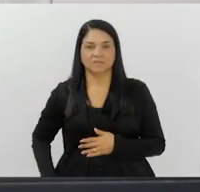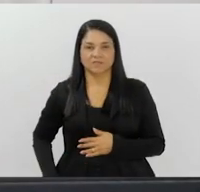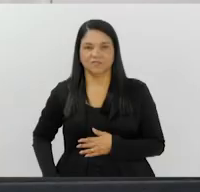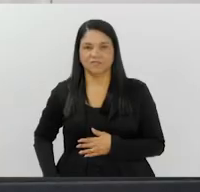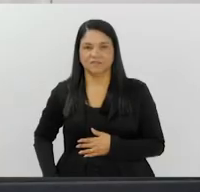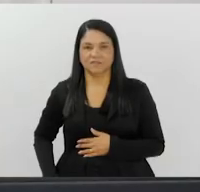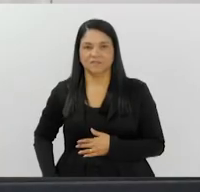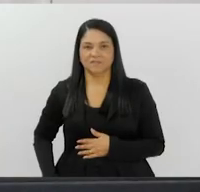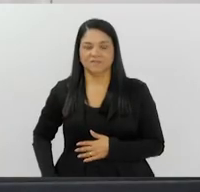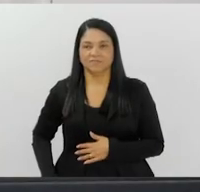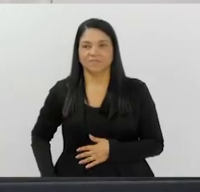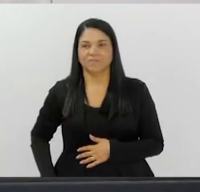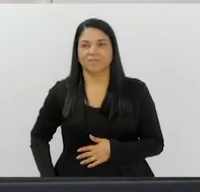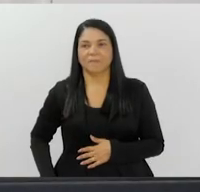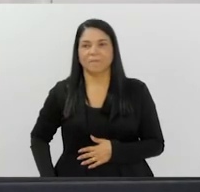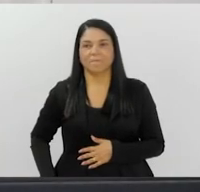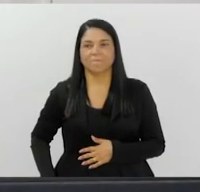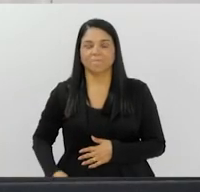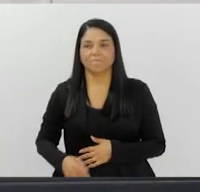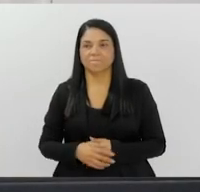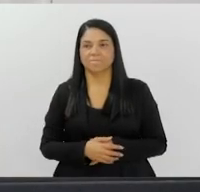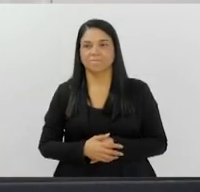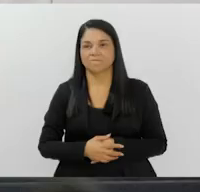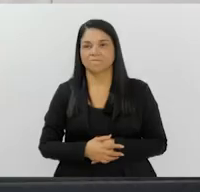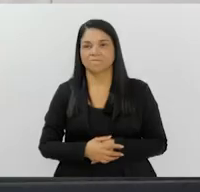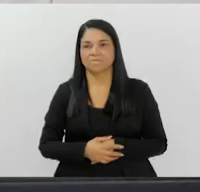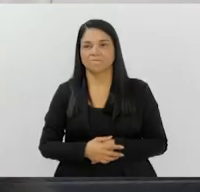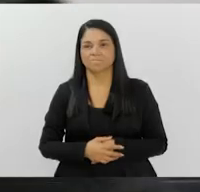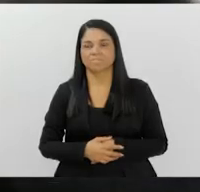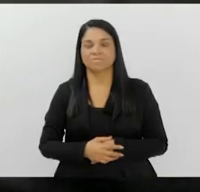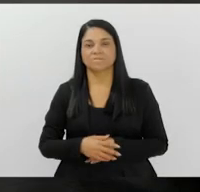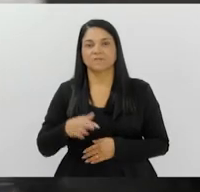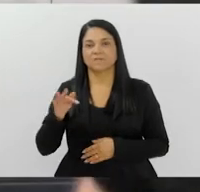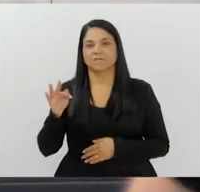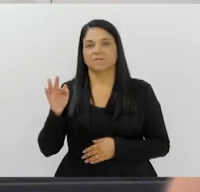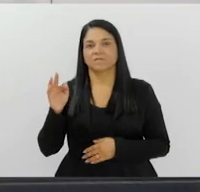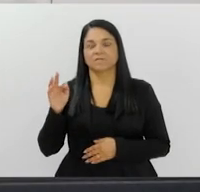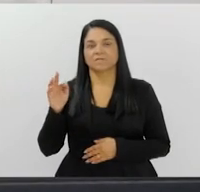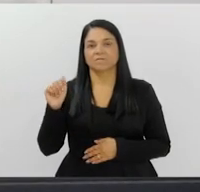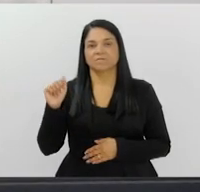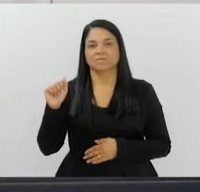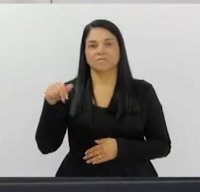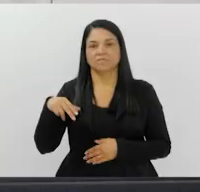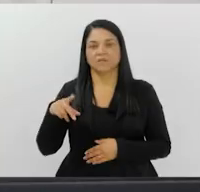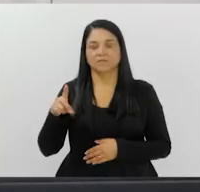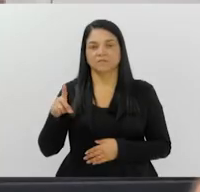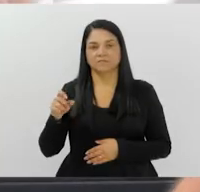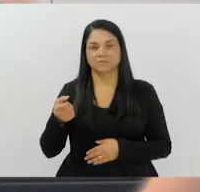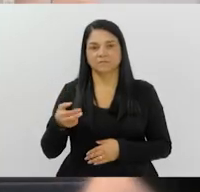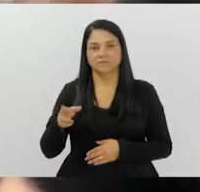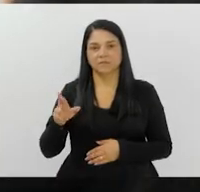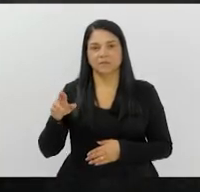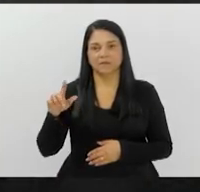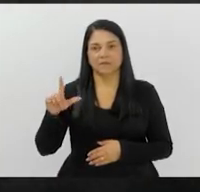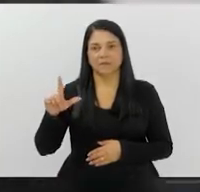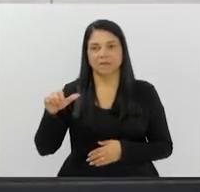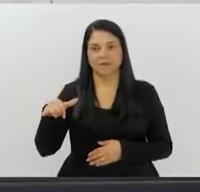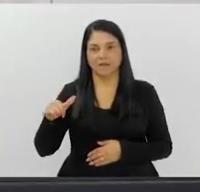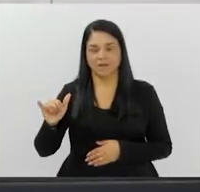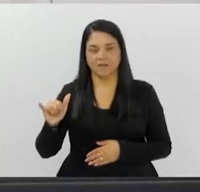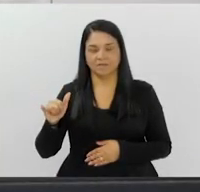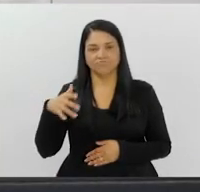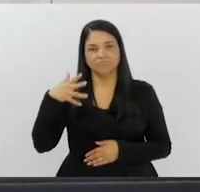é vice-presidente presidente então Vanderley a palavra é sua por favor